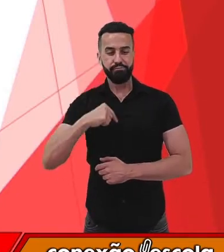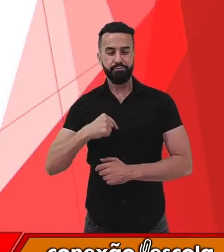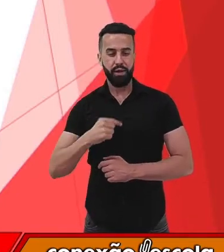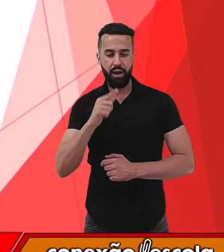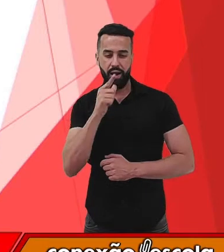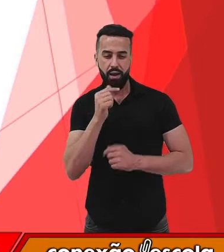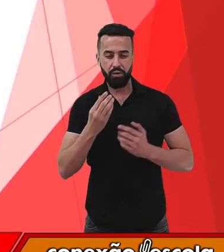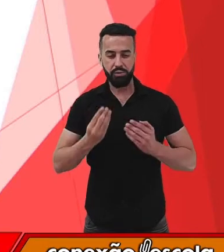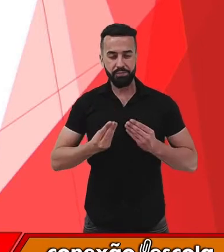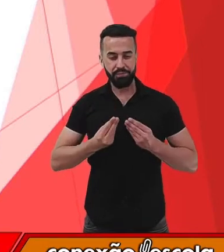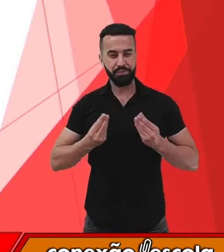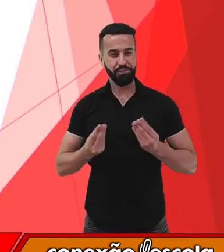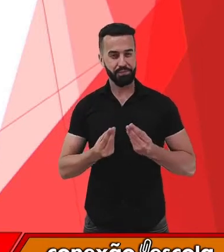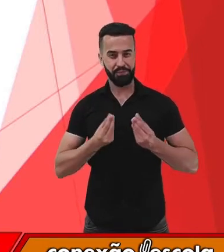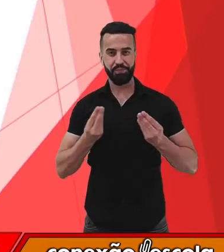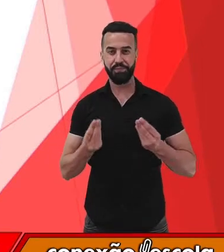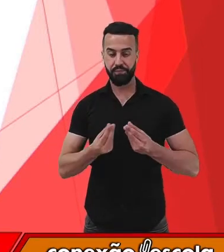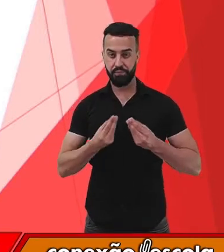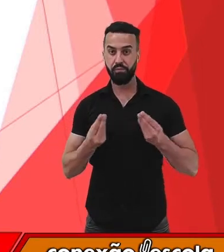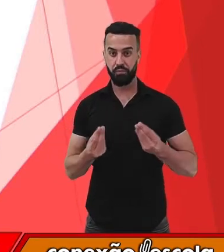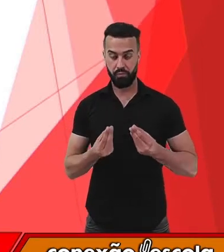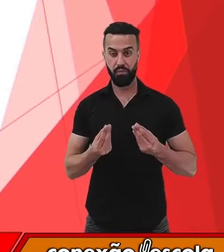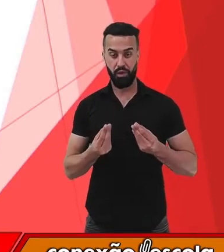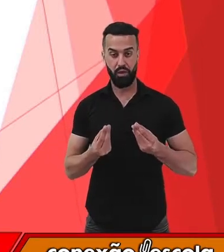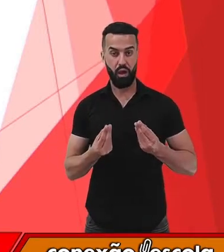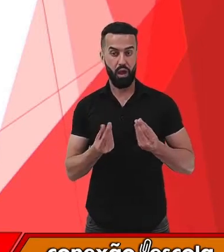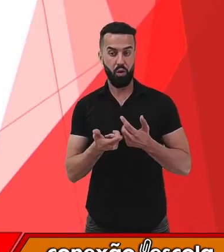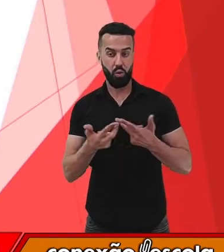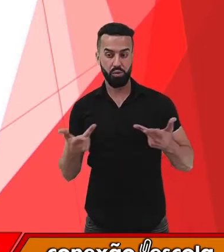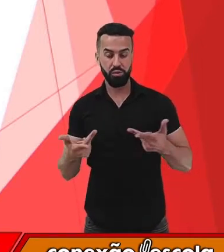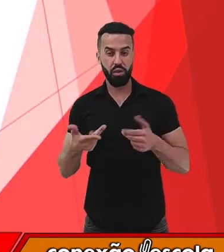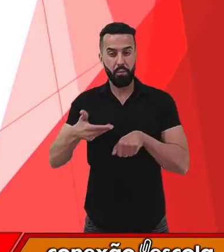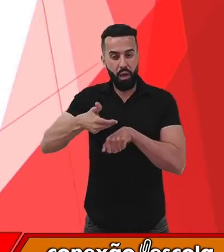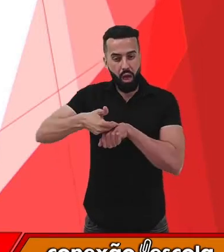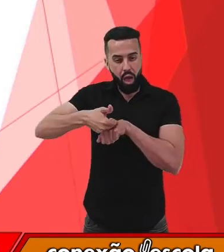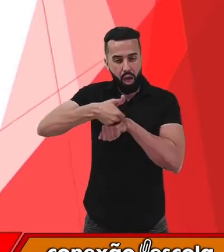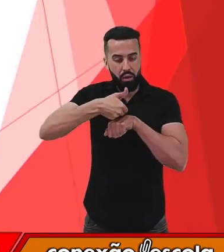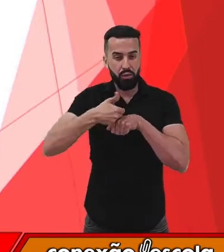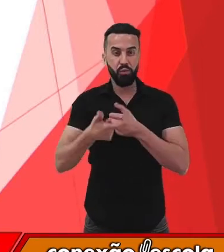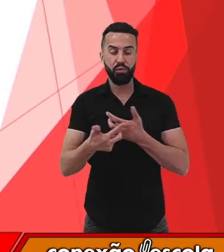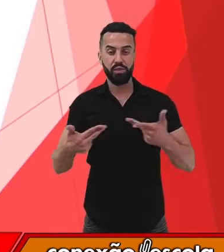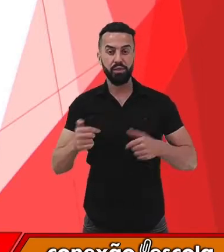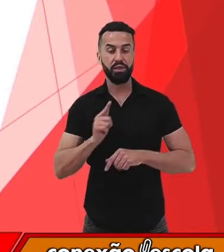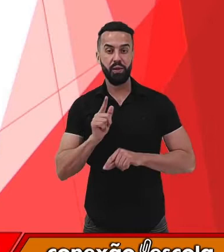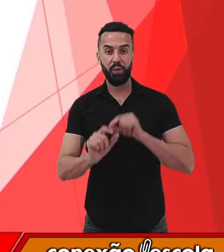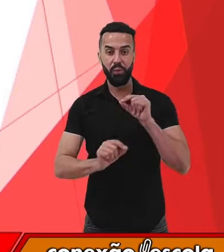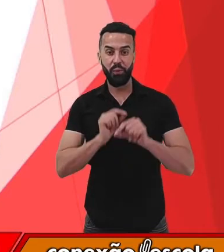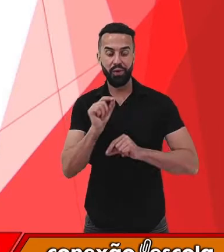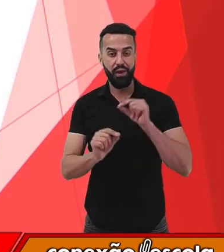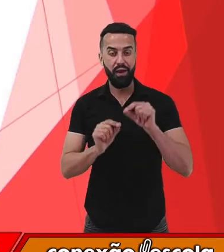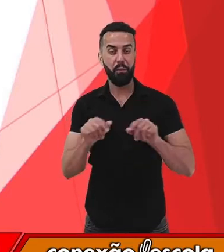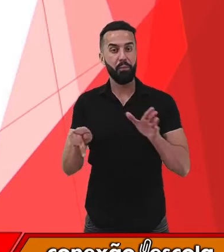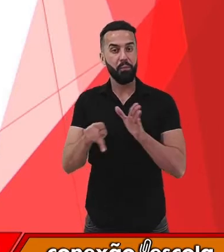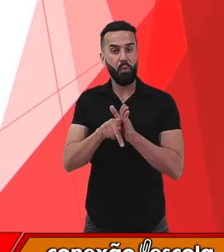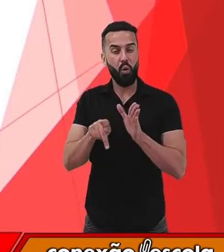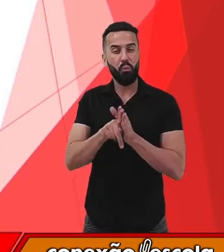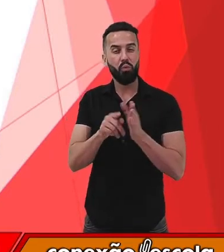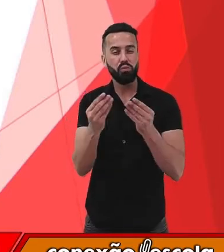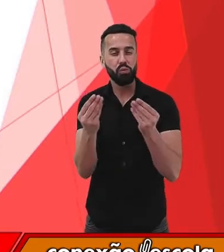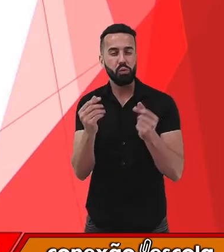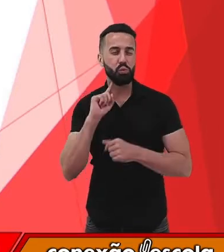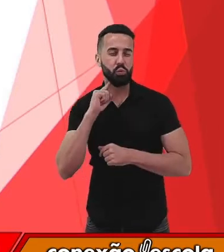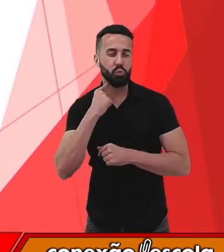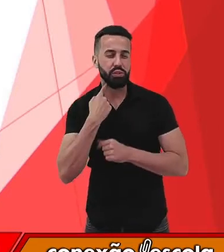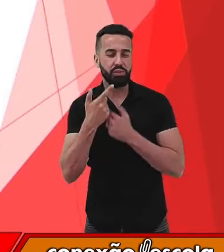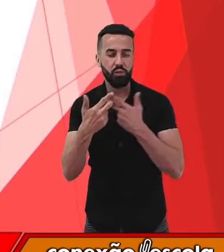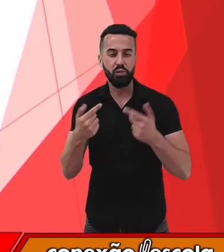parte das partículas que não são tão boas assim para o nosso sistema respiratório acabam ficando retidos no nariz, que é um local